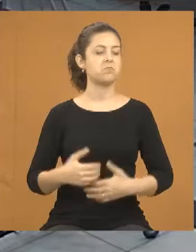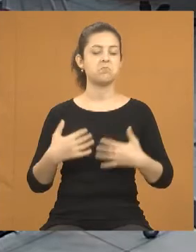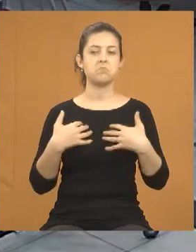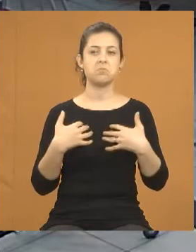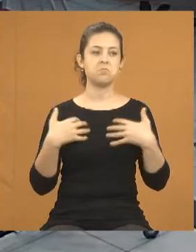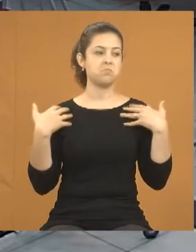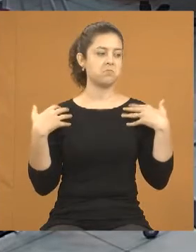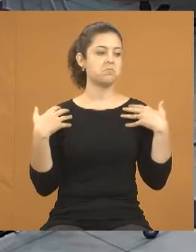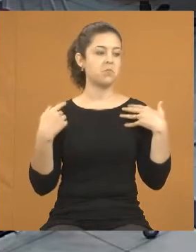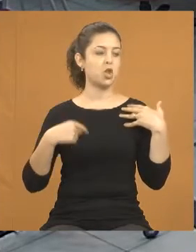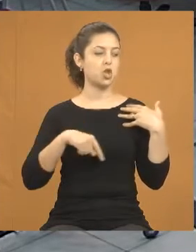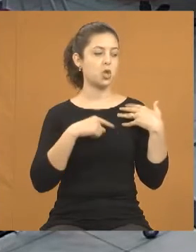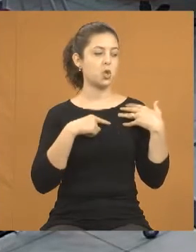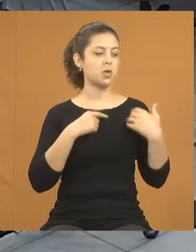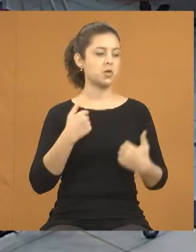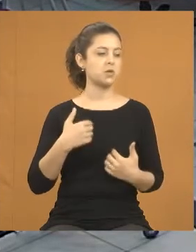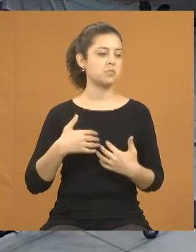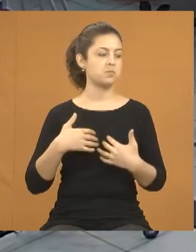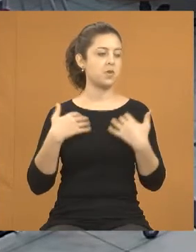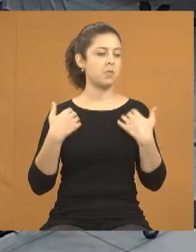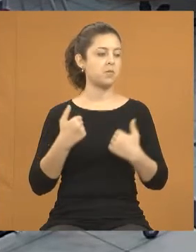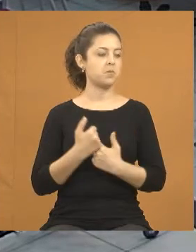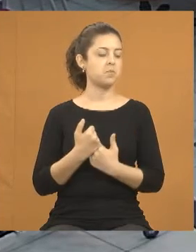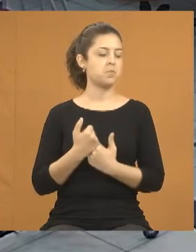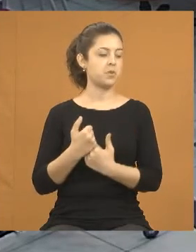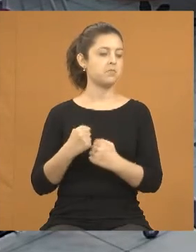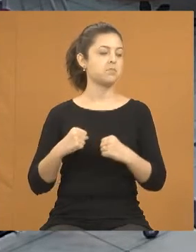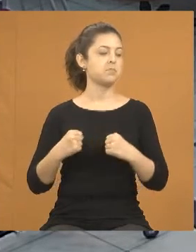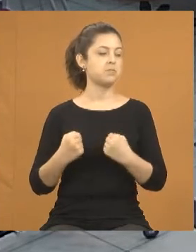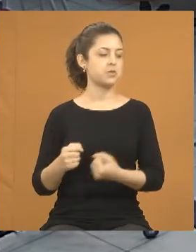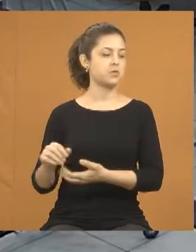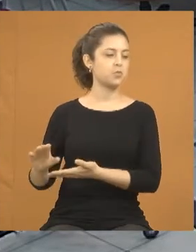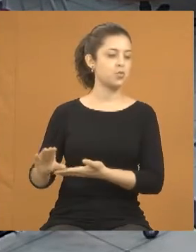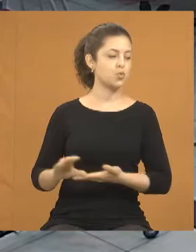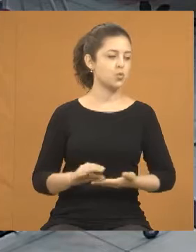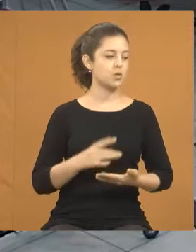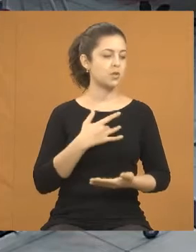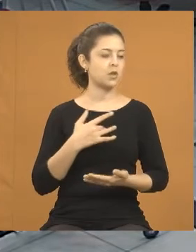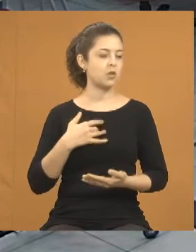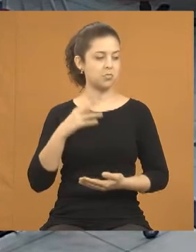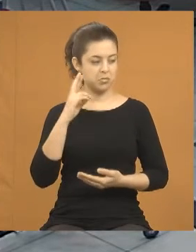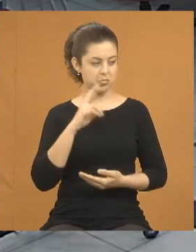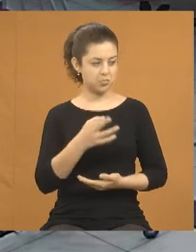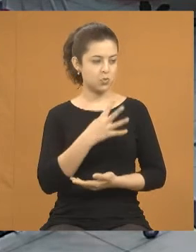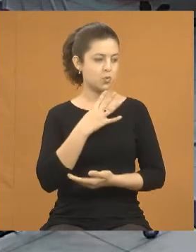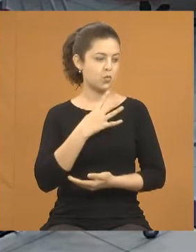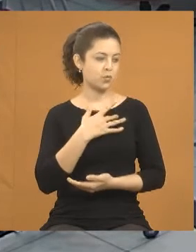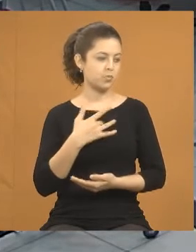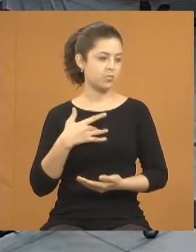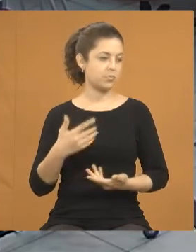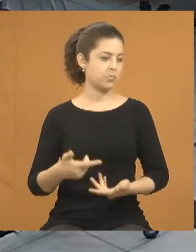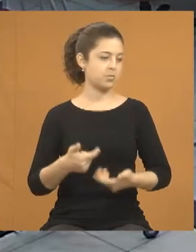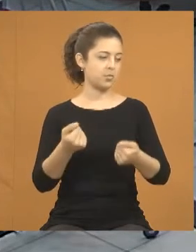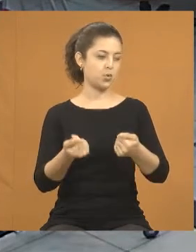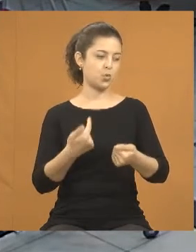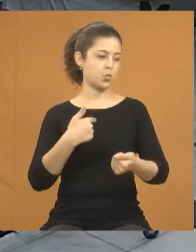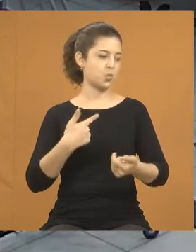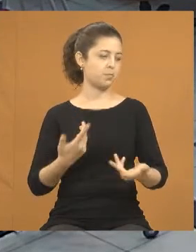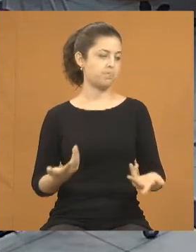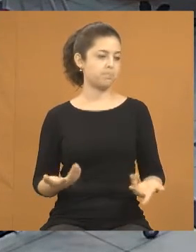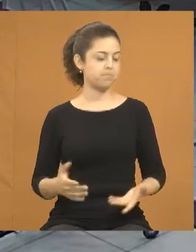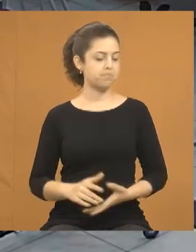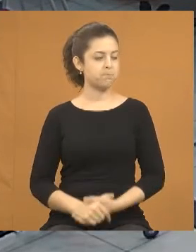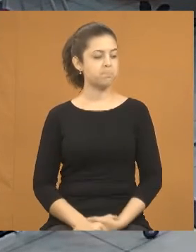como a gente se empenhou, né, de estar trazendo os recursos para a saúde, que o senhor conhece a saúde muito bem, como que